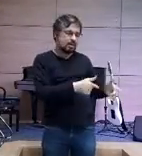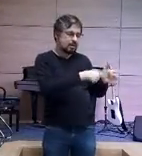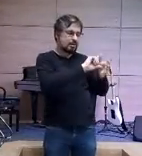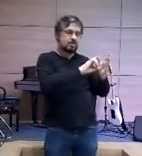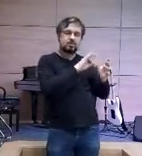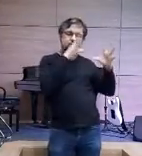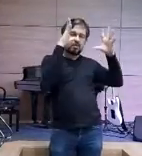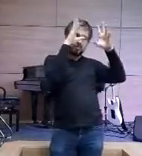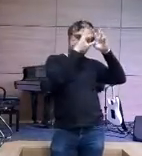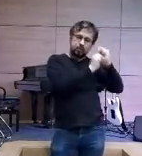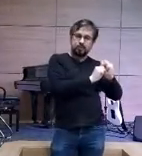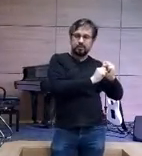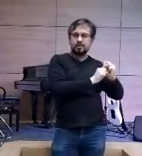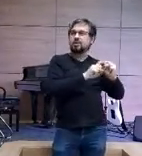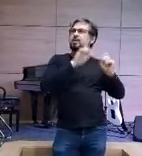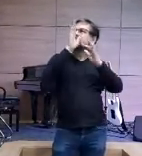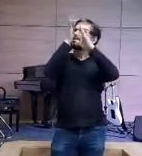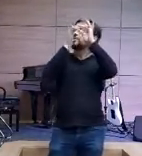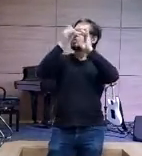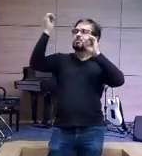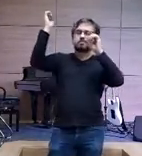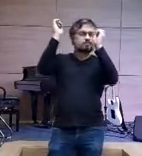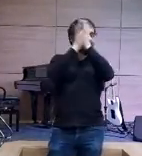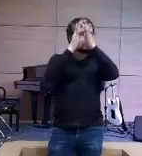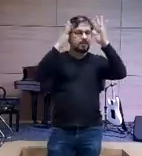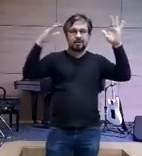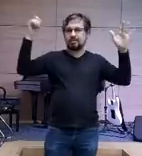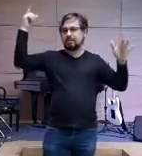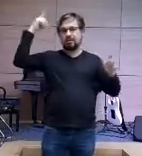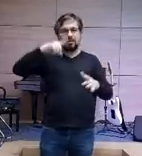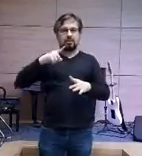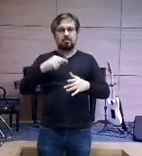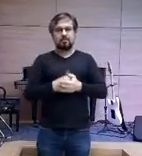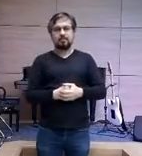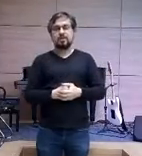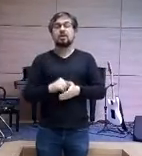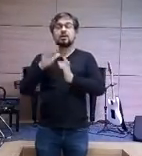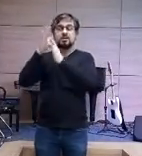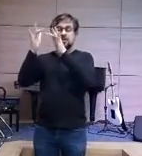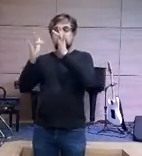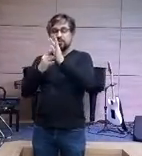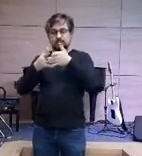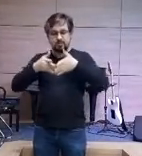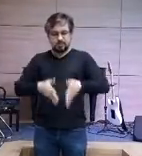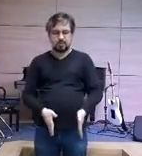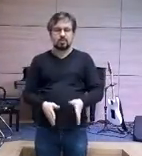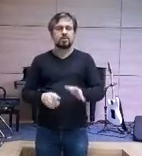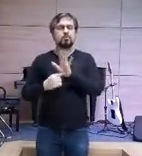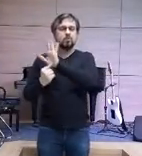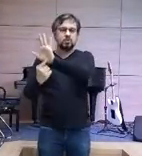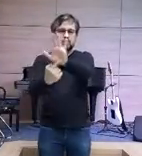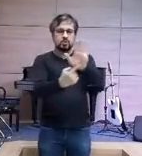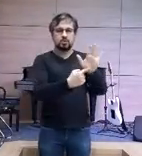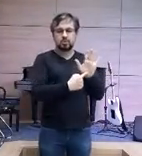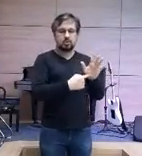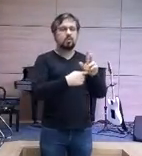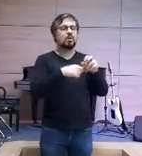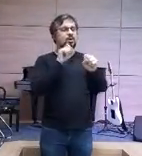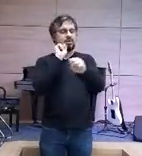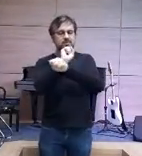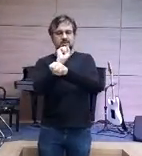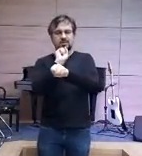trouxe à humanidade o brilho Radiante da Glória de Deus A